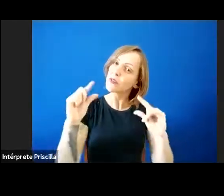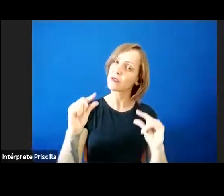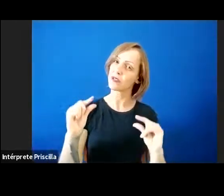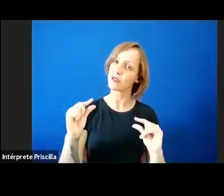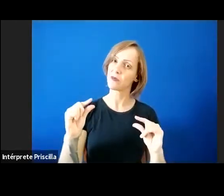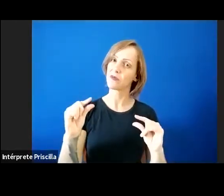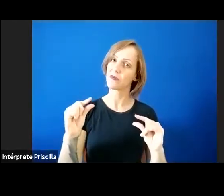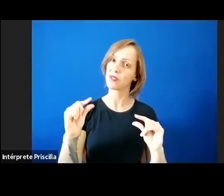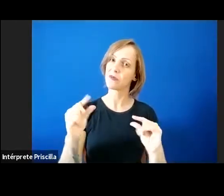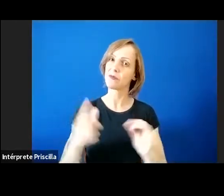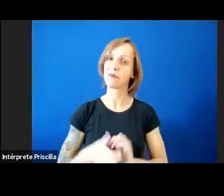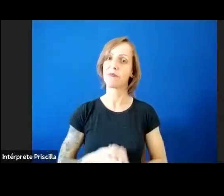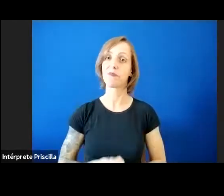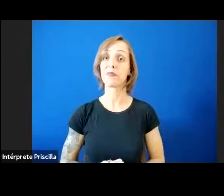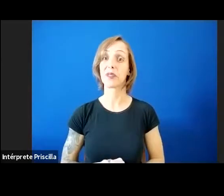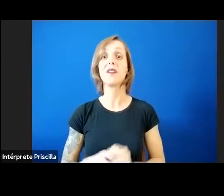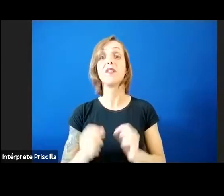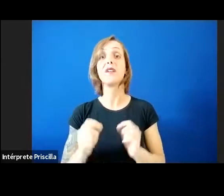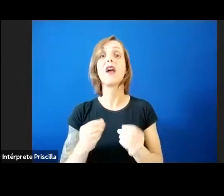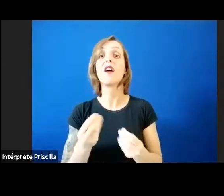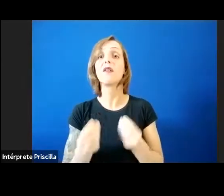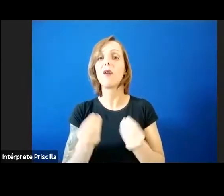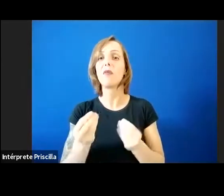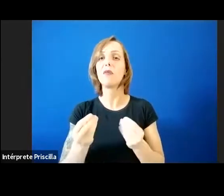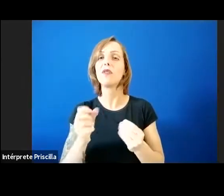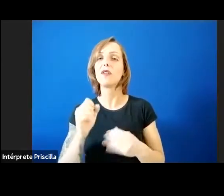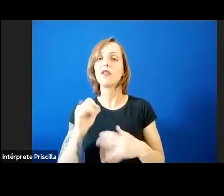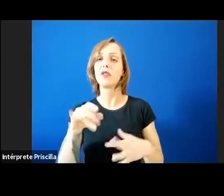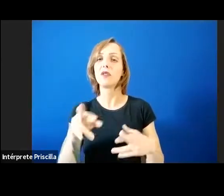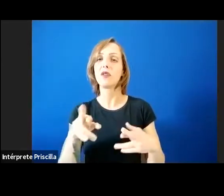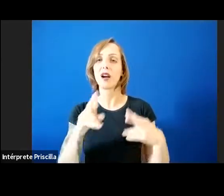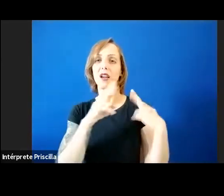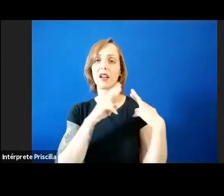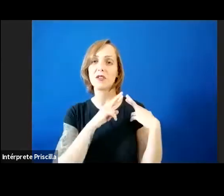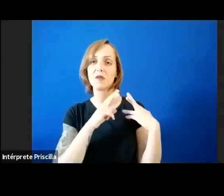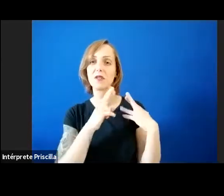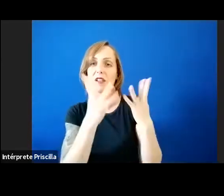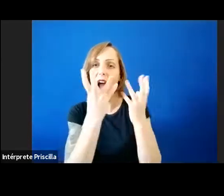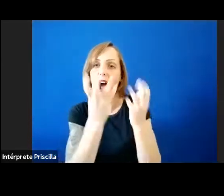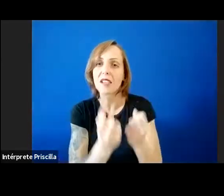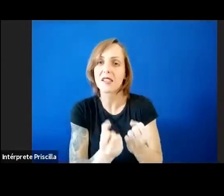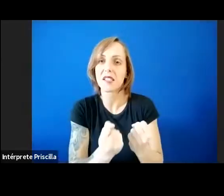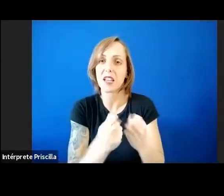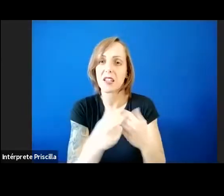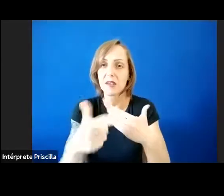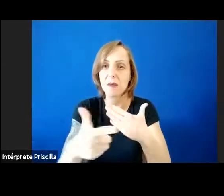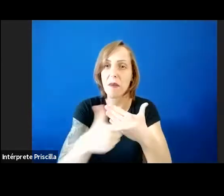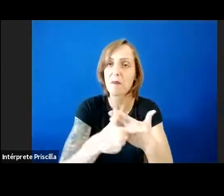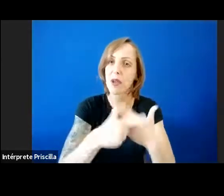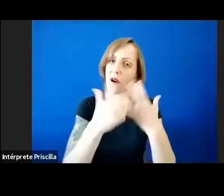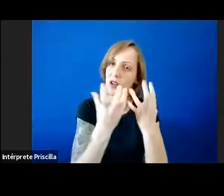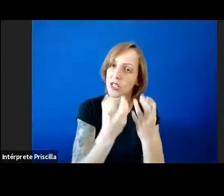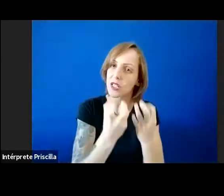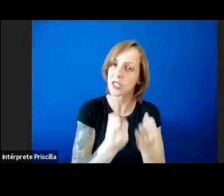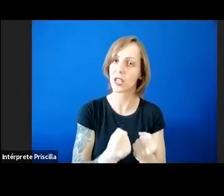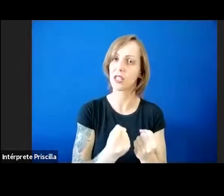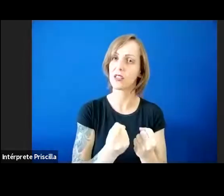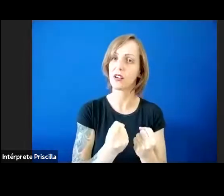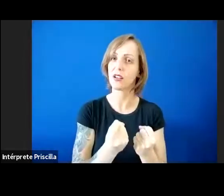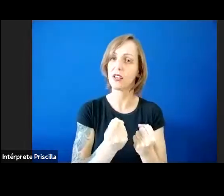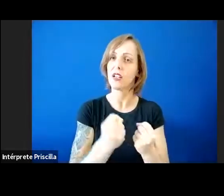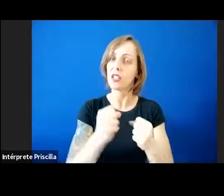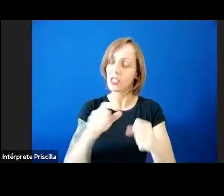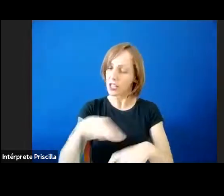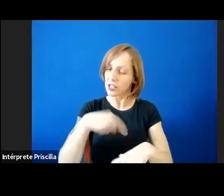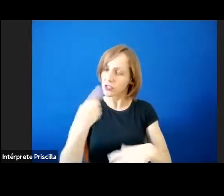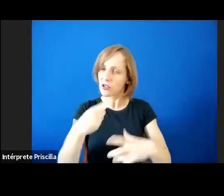esse compromisso, a gente olhe, né, e veja, e a gente começa a fazer essas ações e a gente começa a